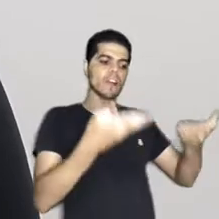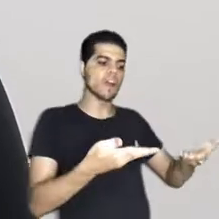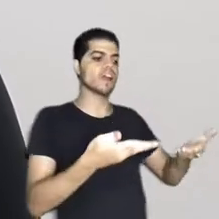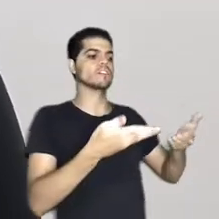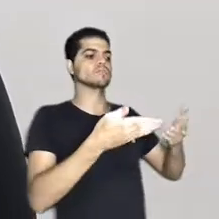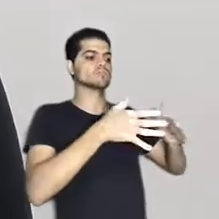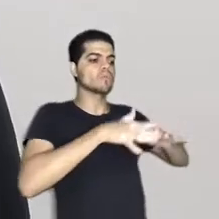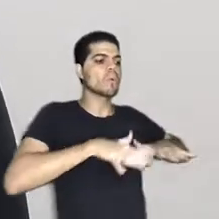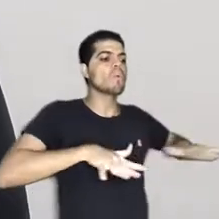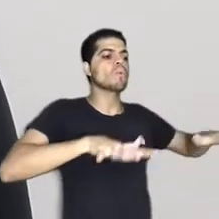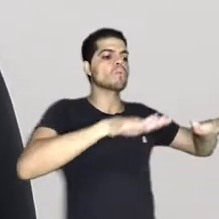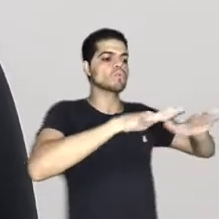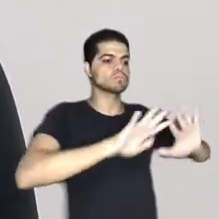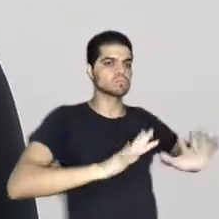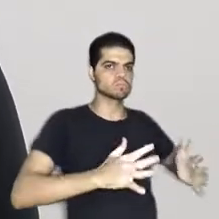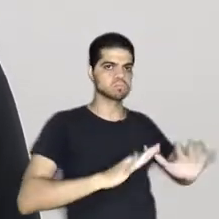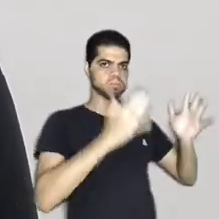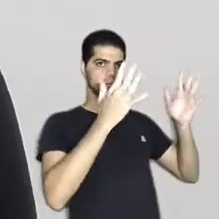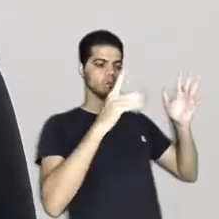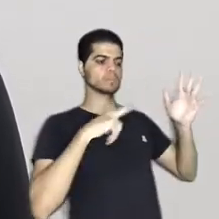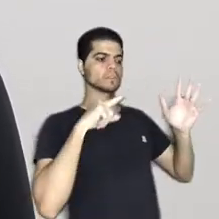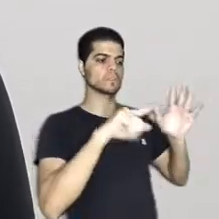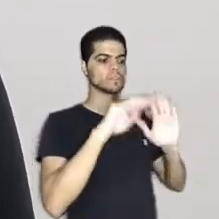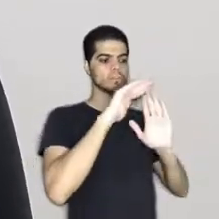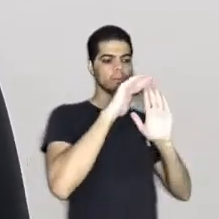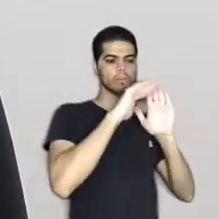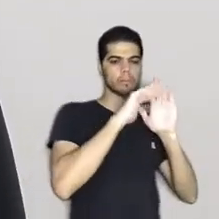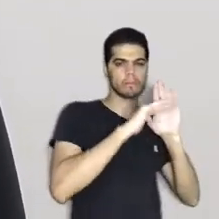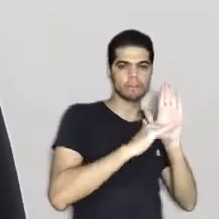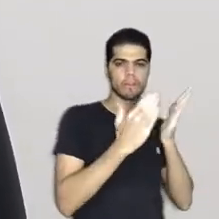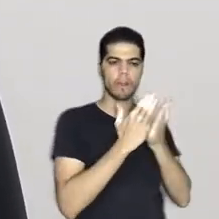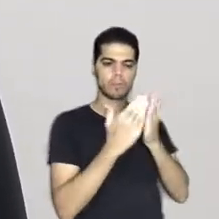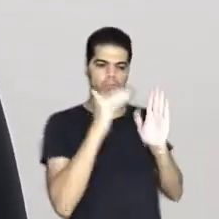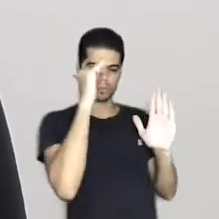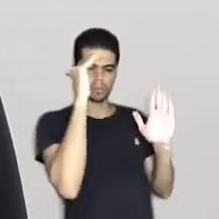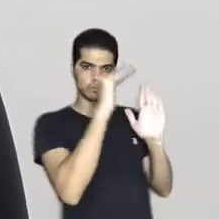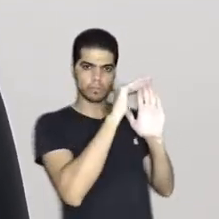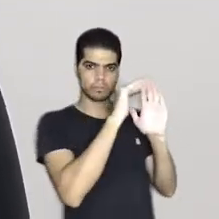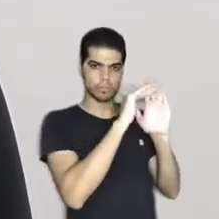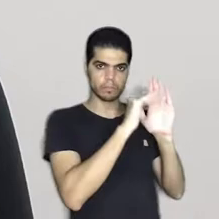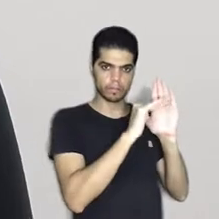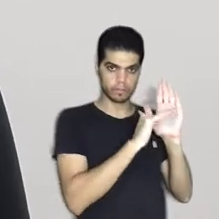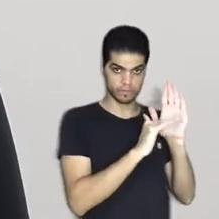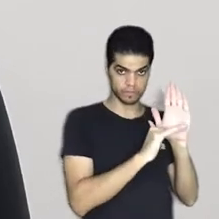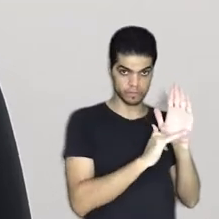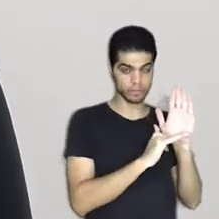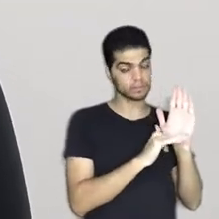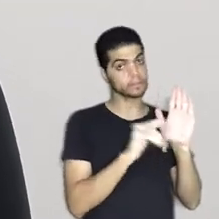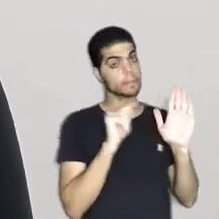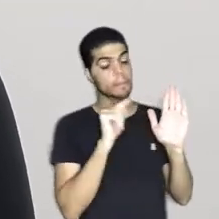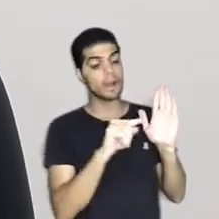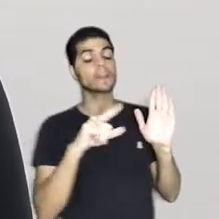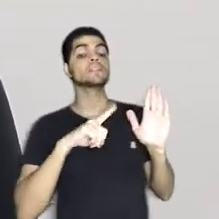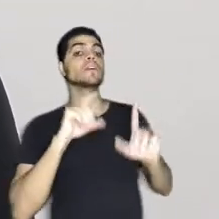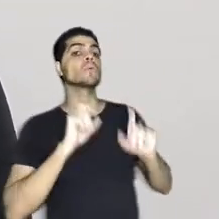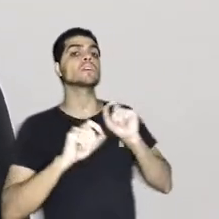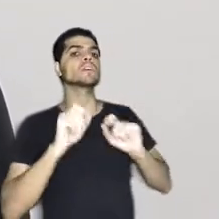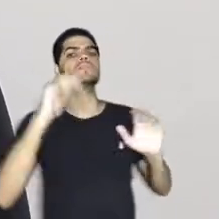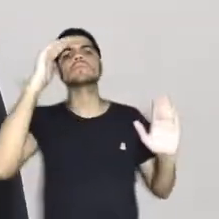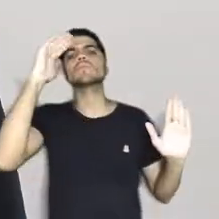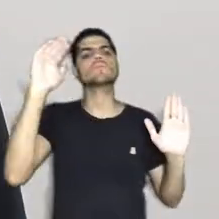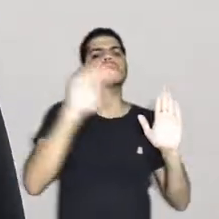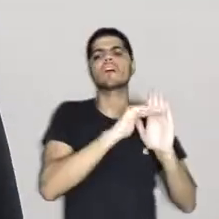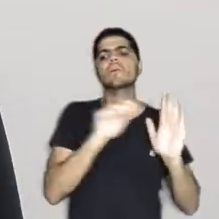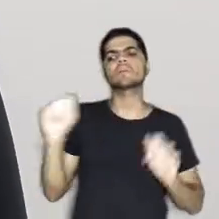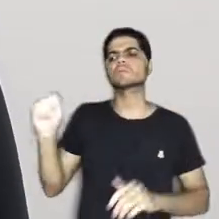de iniciação e seguir determinados códigos e determinados símbolos, mas ela se cumpre como